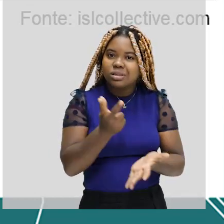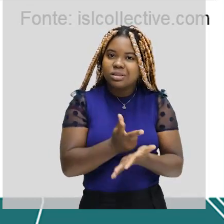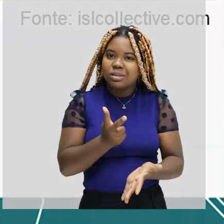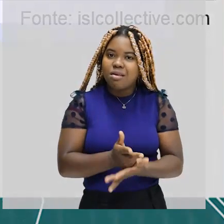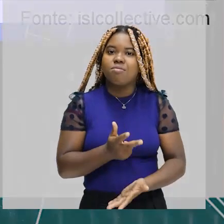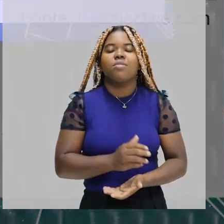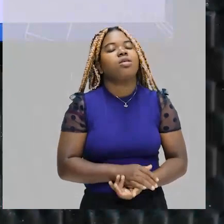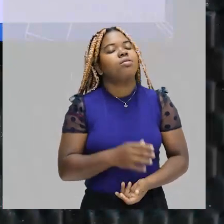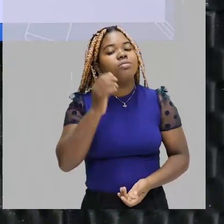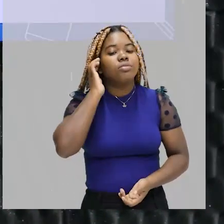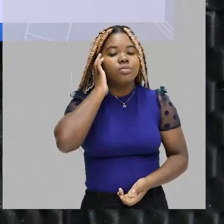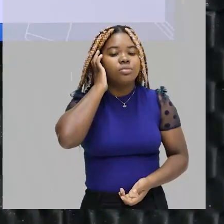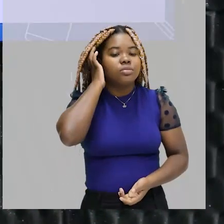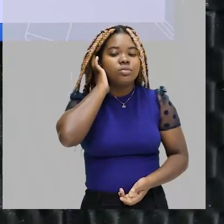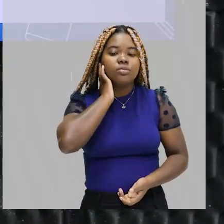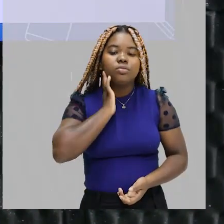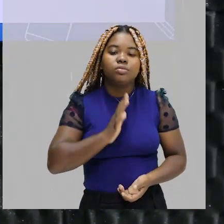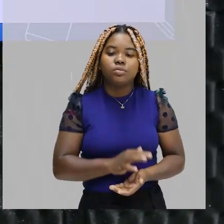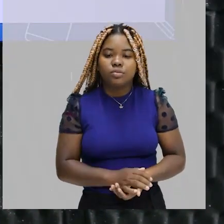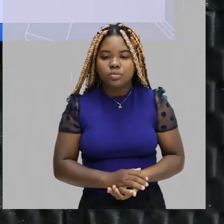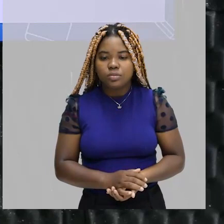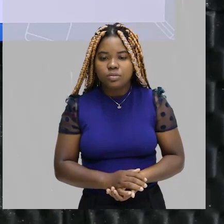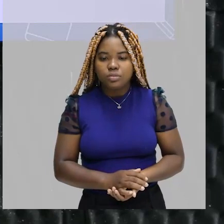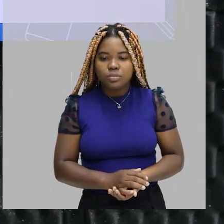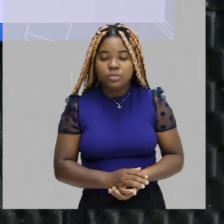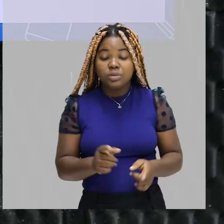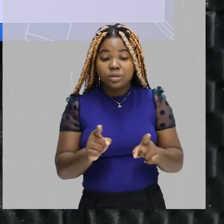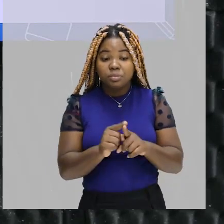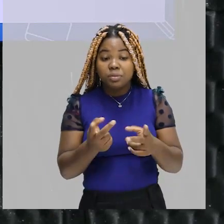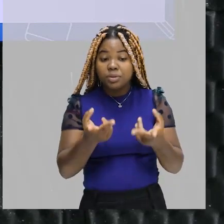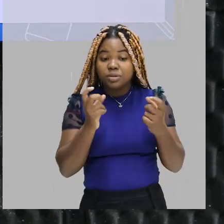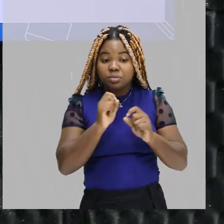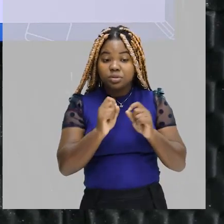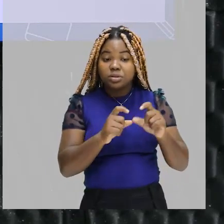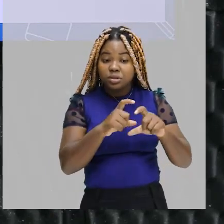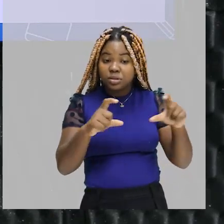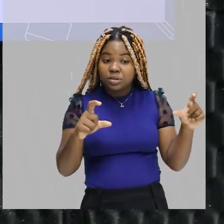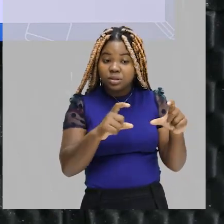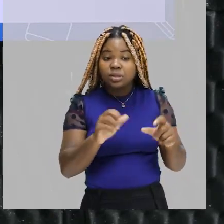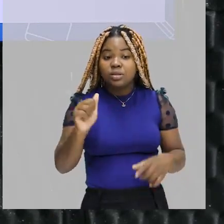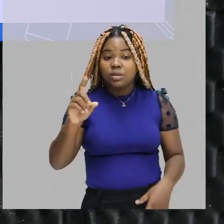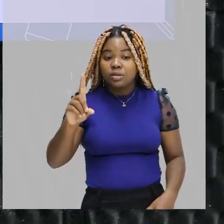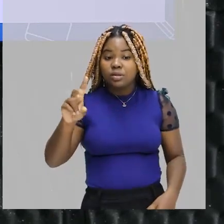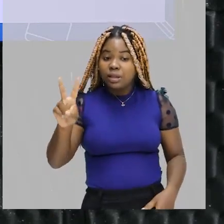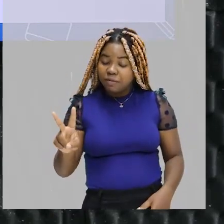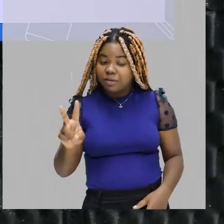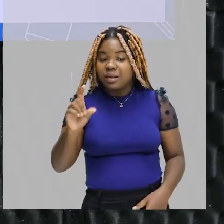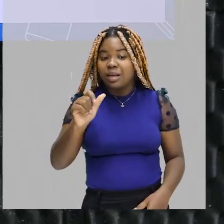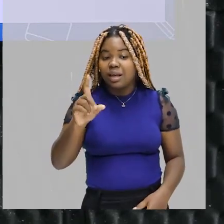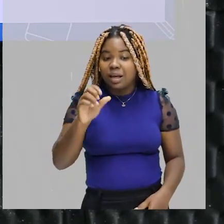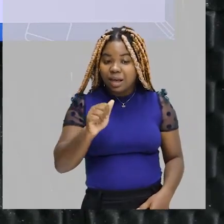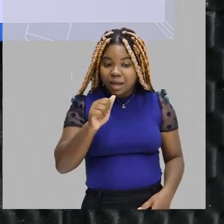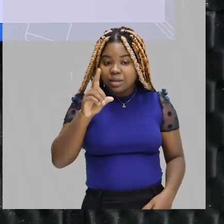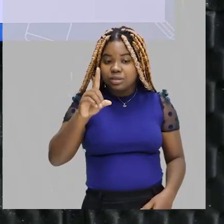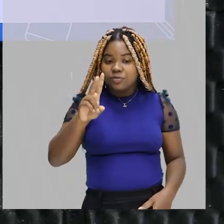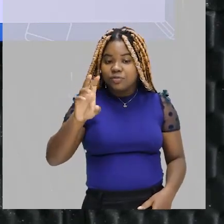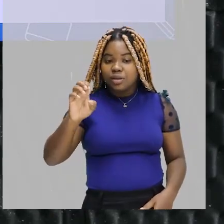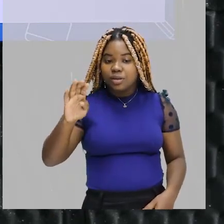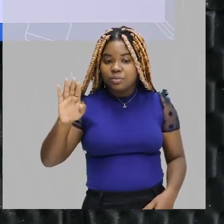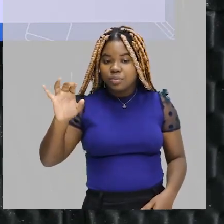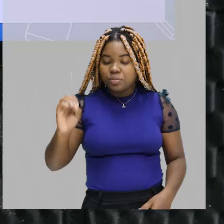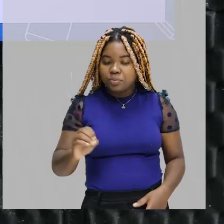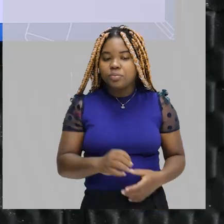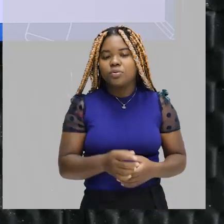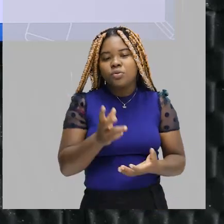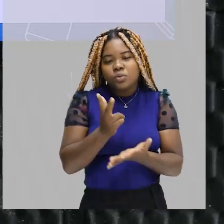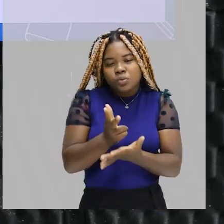vida. Nesse caso, é comum nós observarmos a presença de advérbios de frequência, justamente